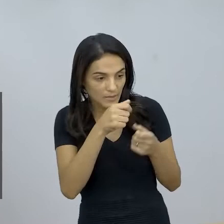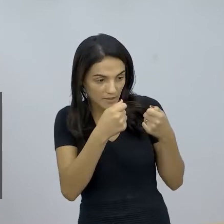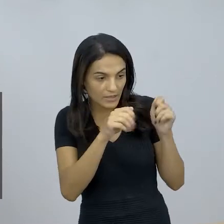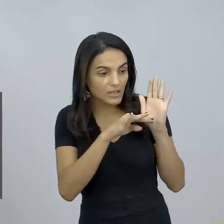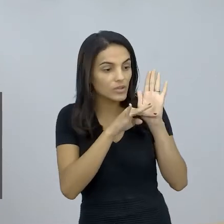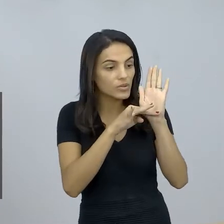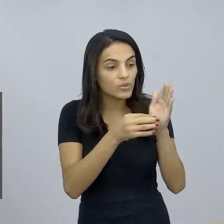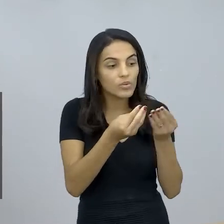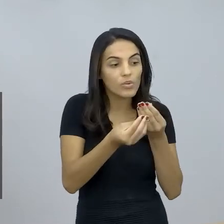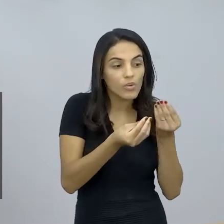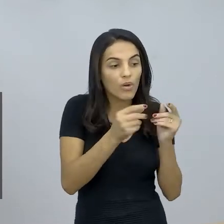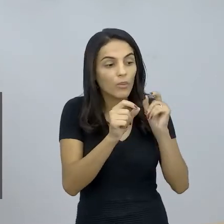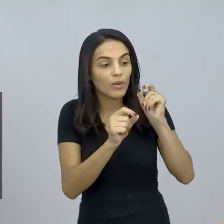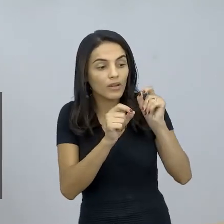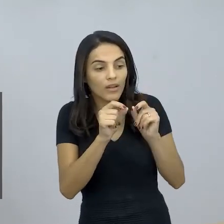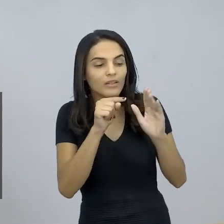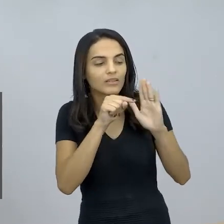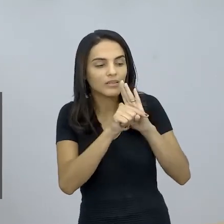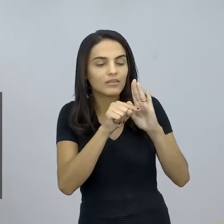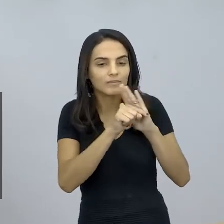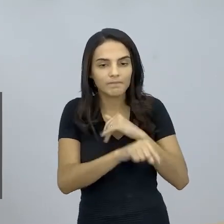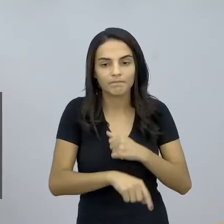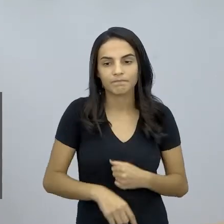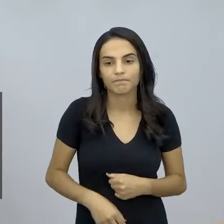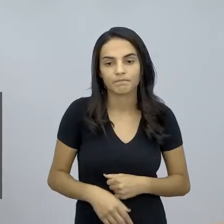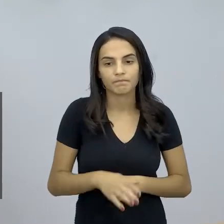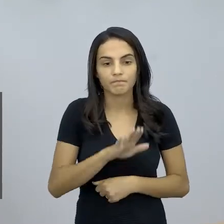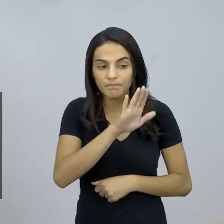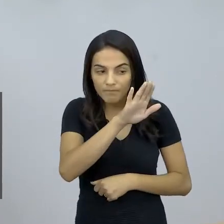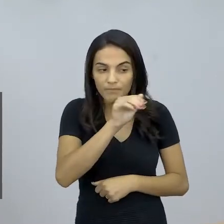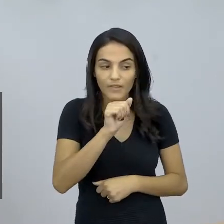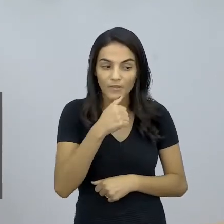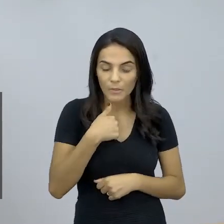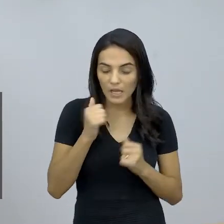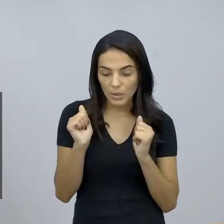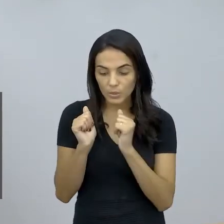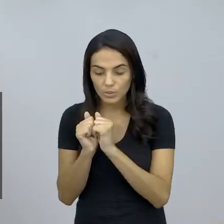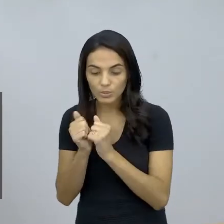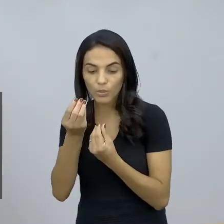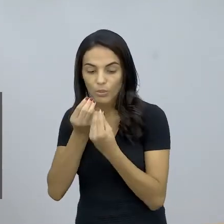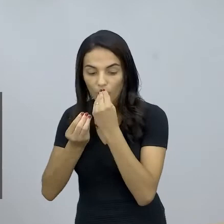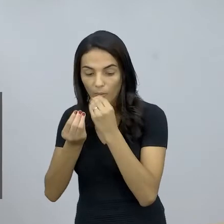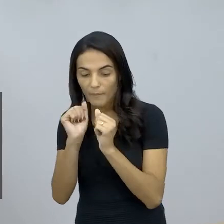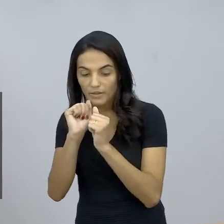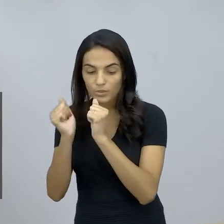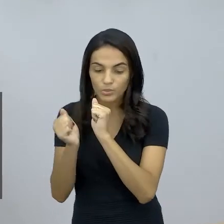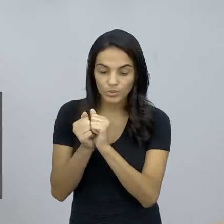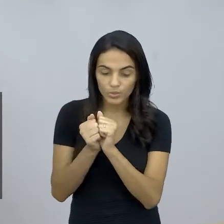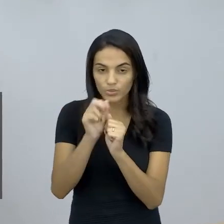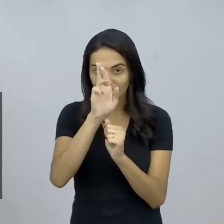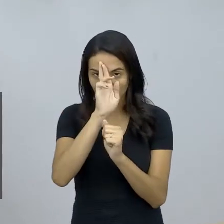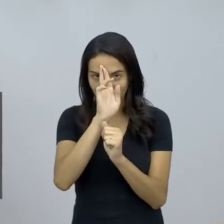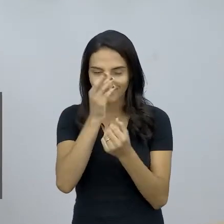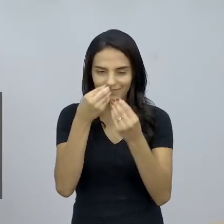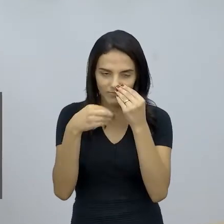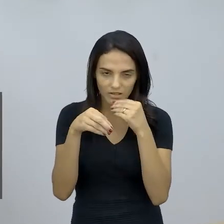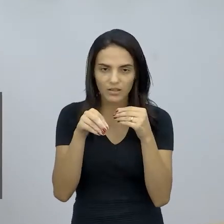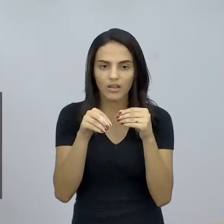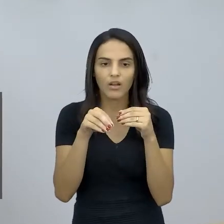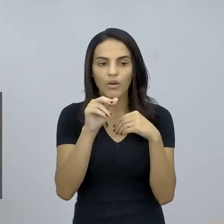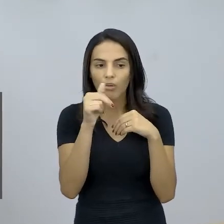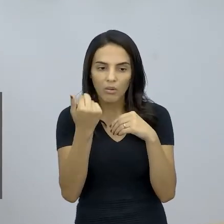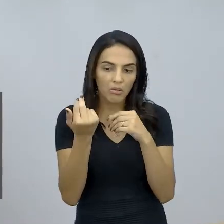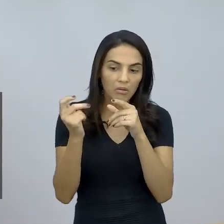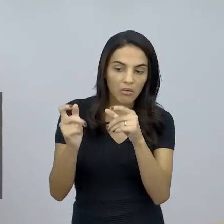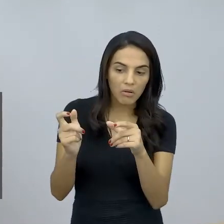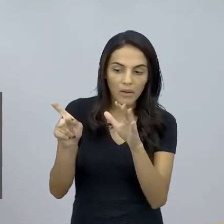ajuda, como é que você quer? Nós vamos lá pro recreio, vamos pro intervalo, vamos pra lanchonete, alguma